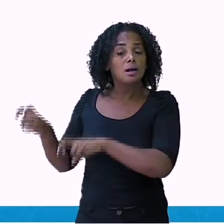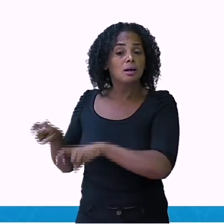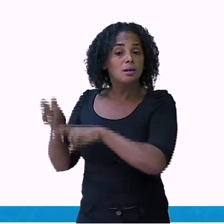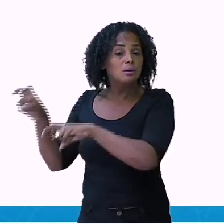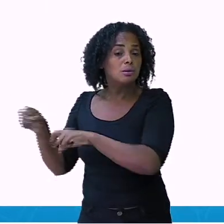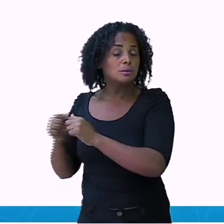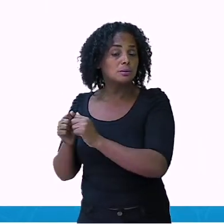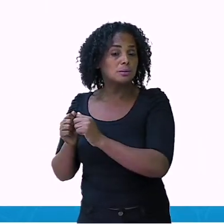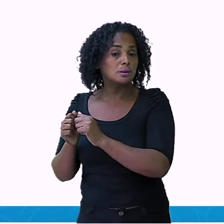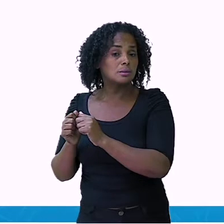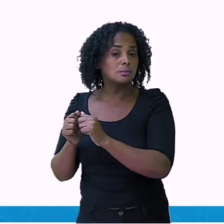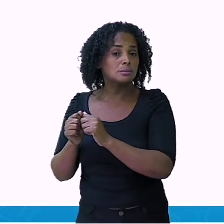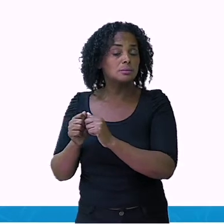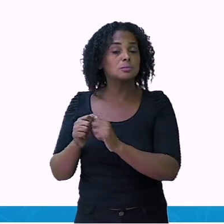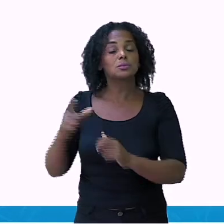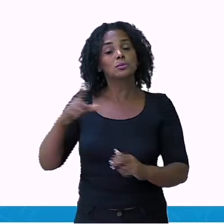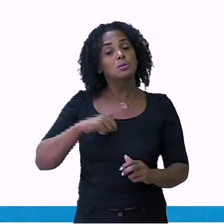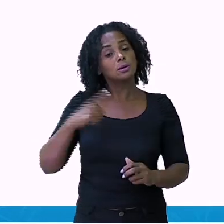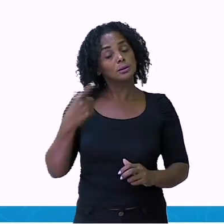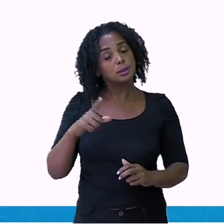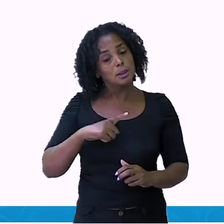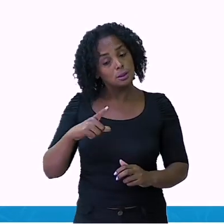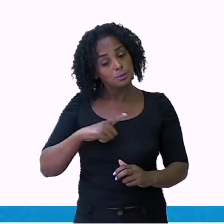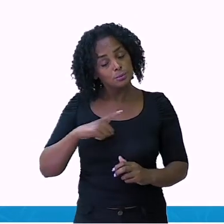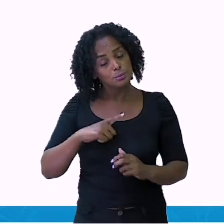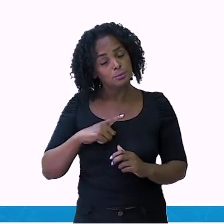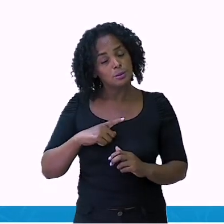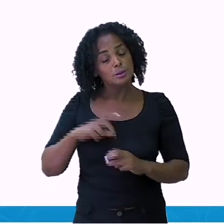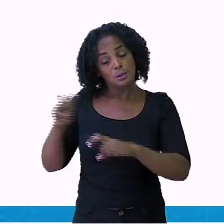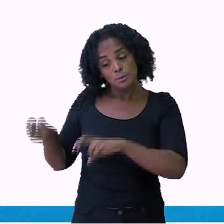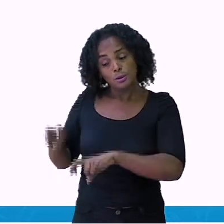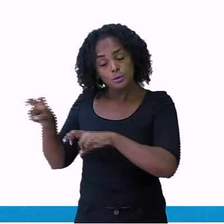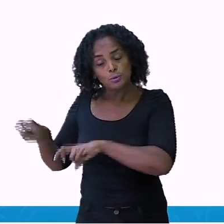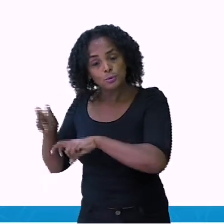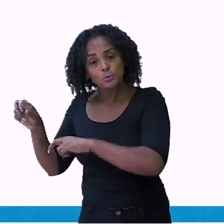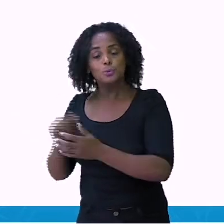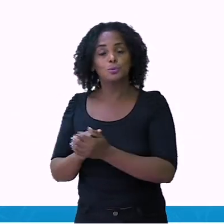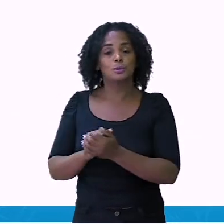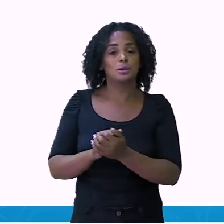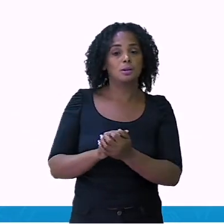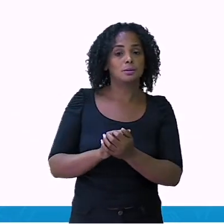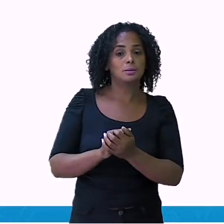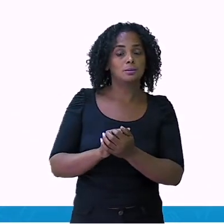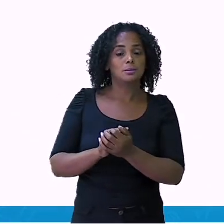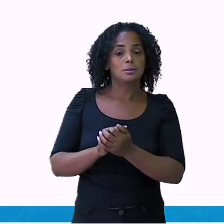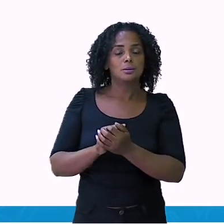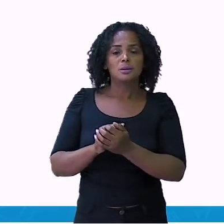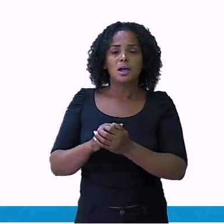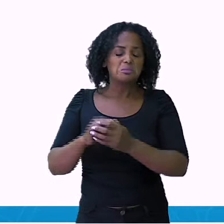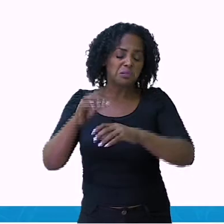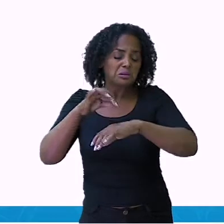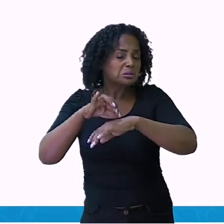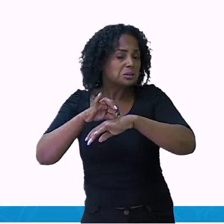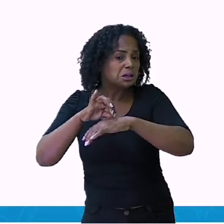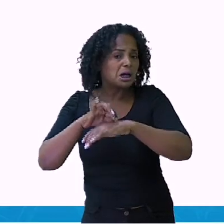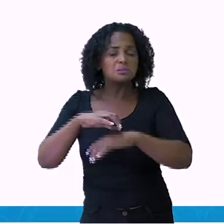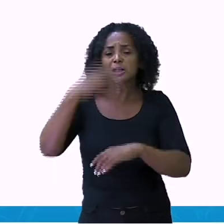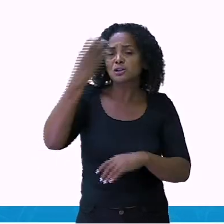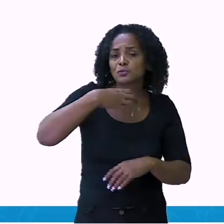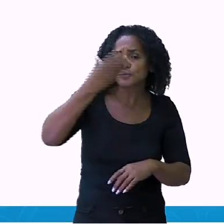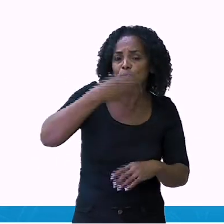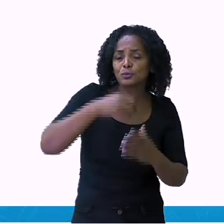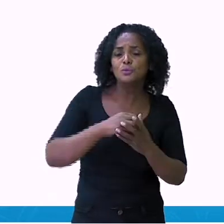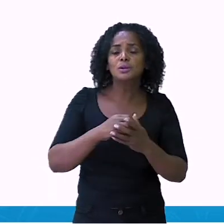seus benefícios? Nós temos lá, então, a questão da agricultura, da agropecuária. Então, ele traz para a gente